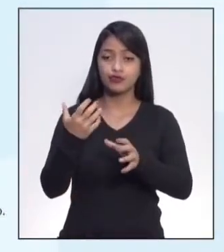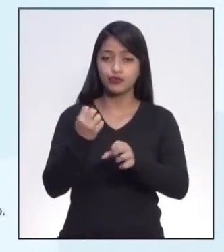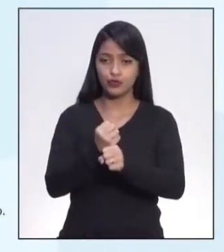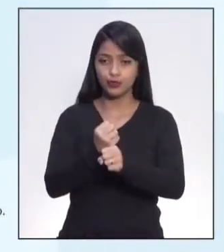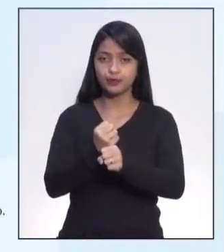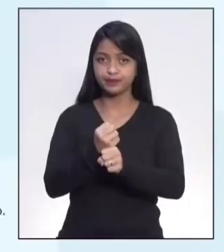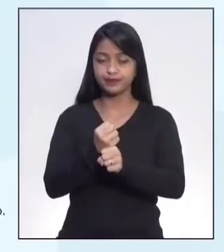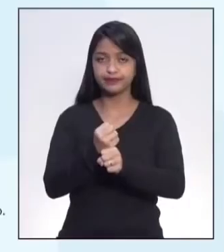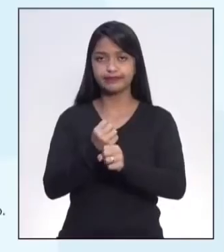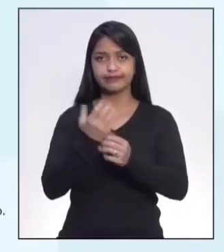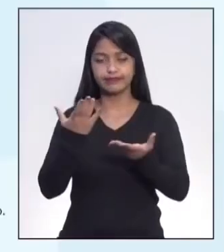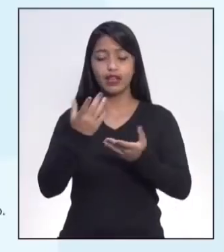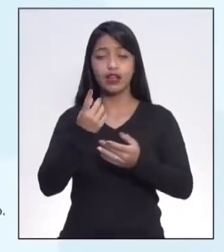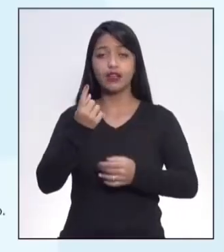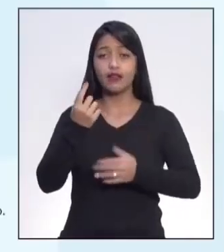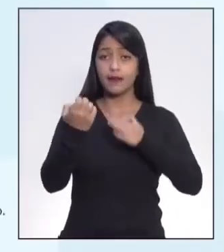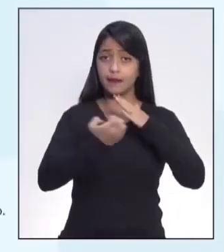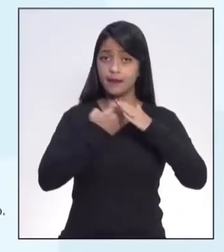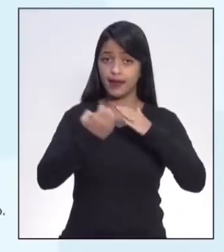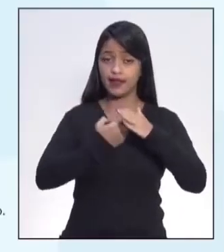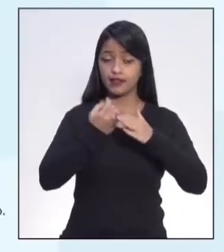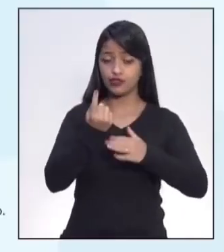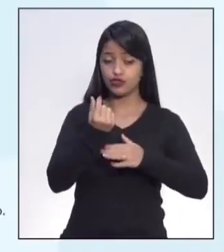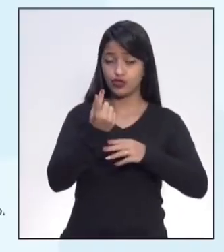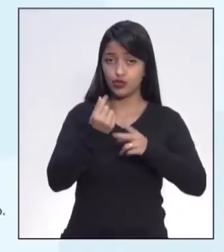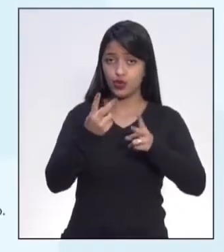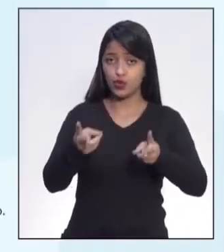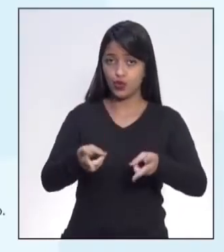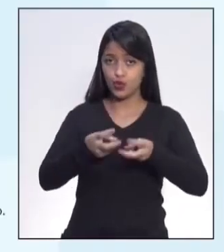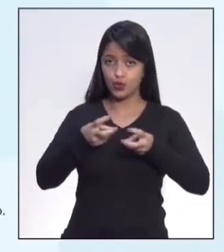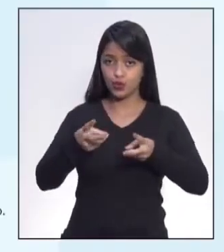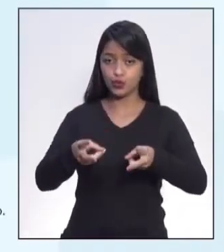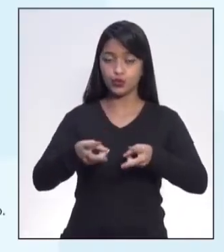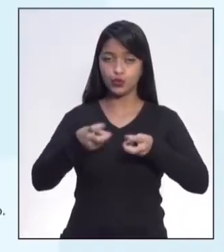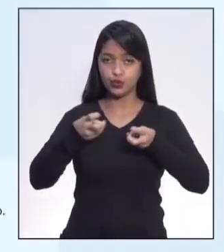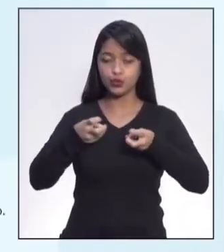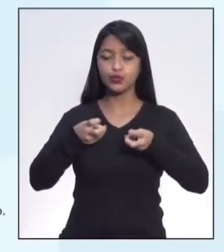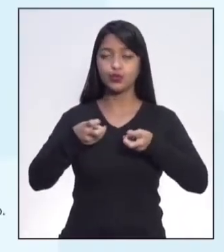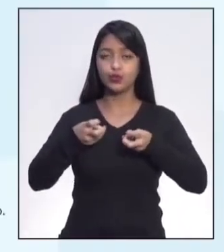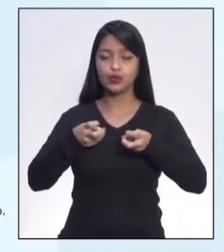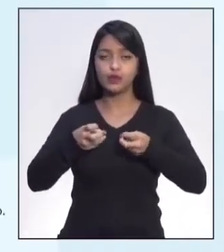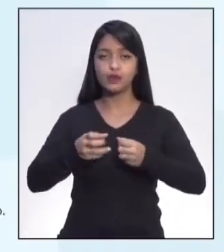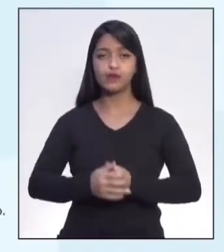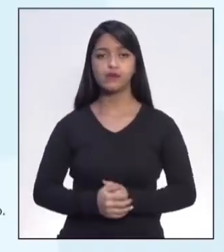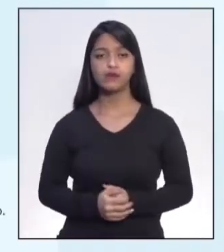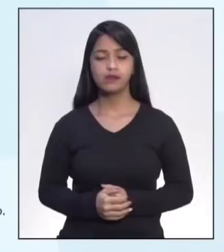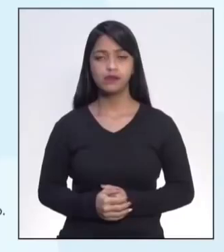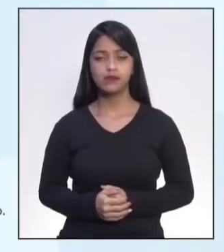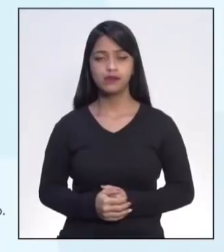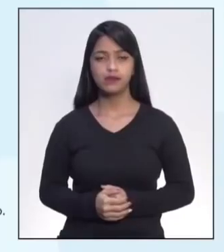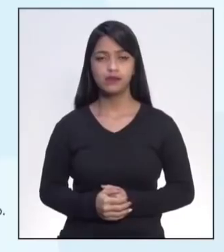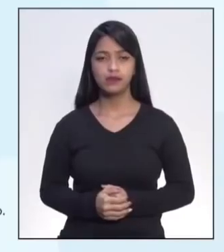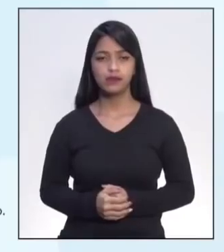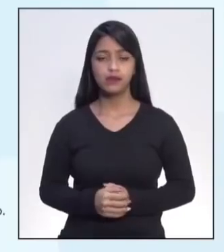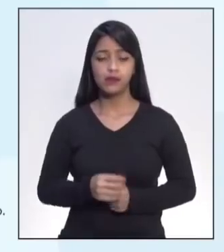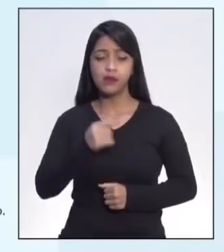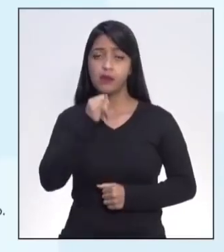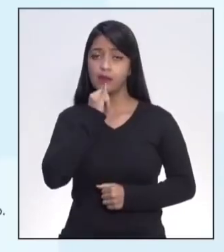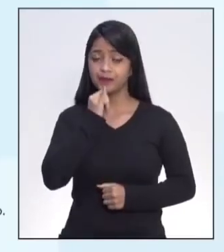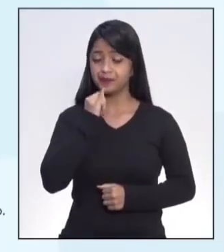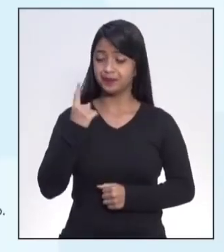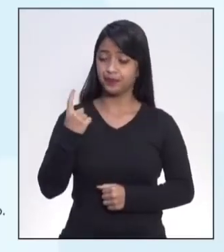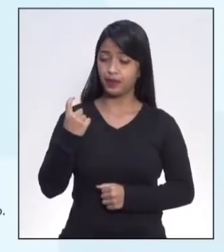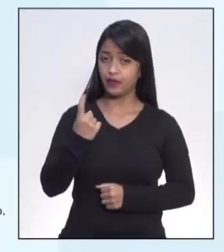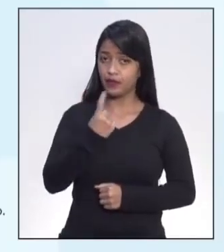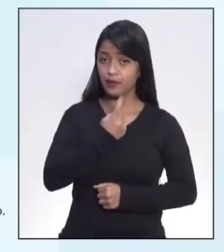que o lucro, estou lendo a função que está aí para vocês. O lucro, conforme a venda de